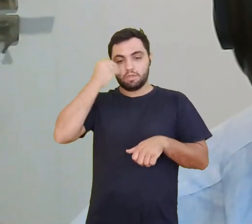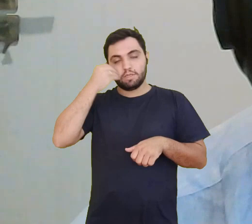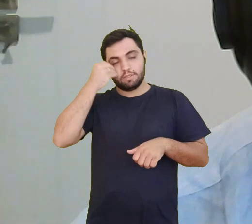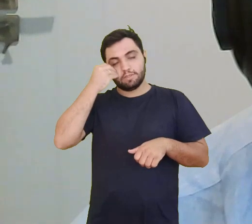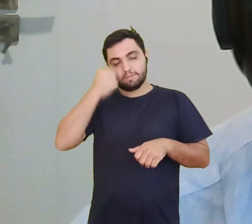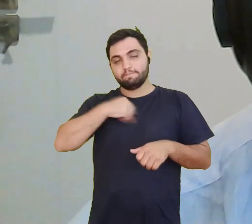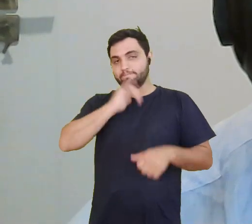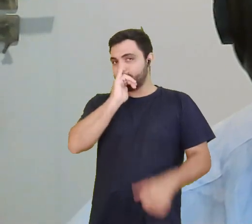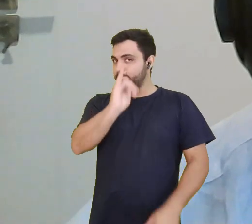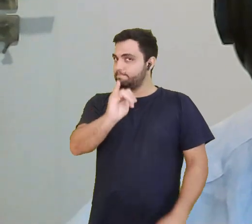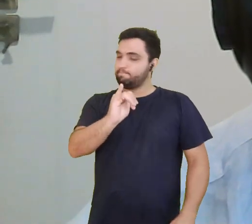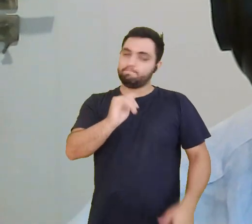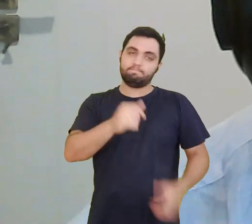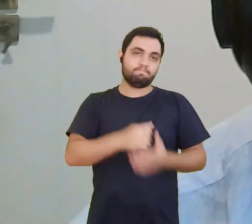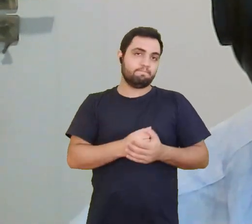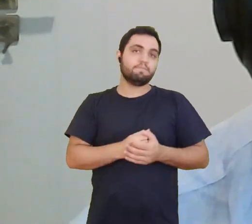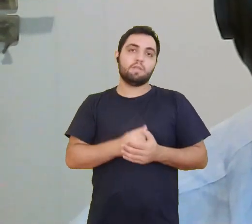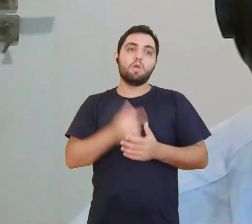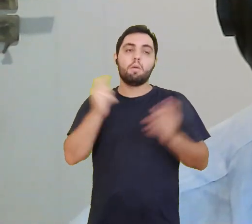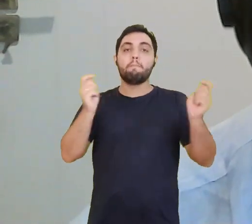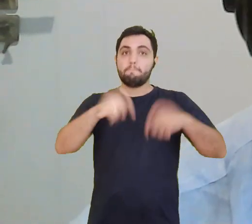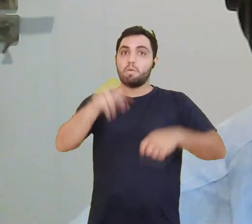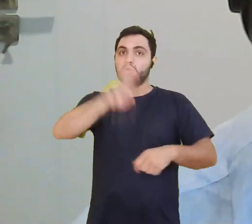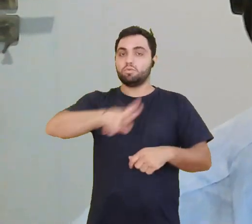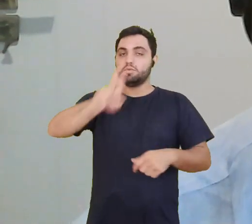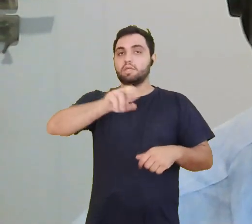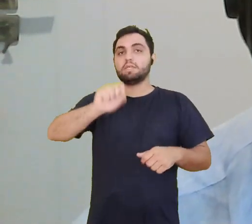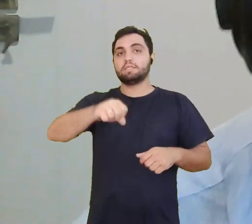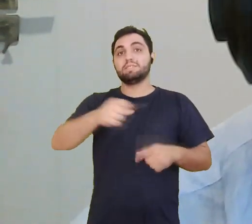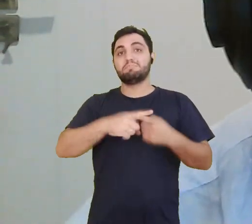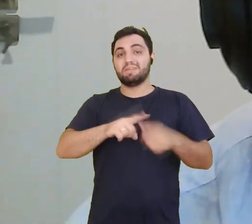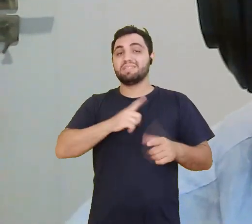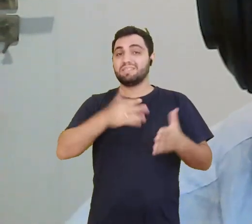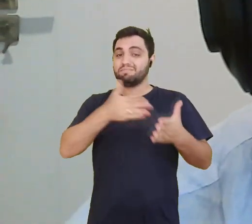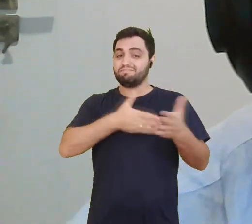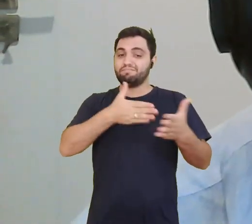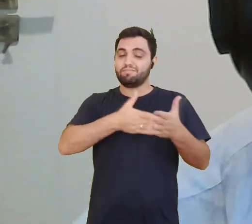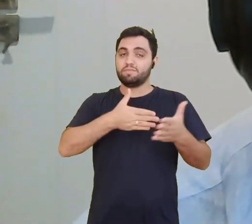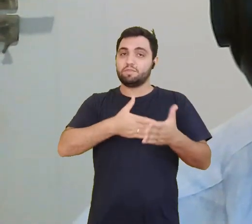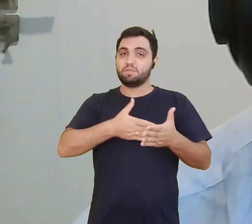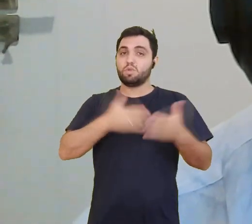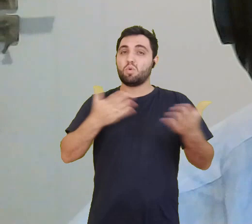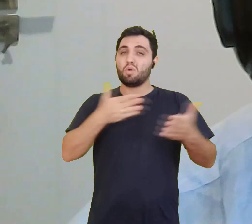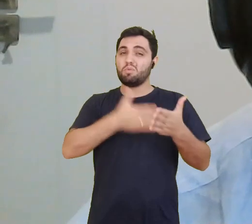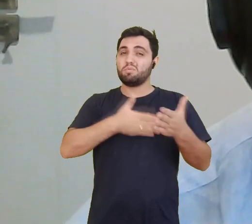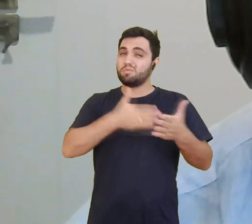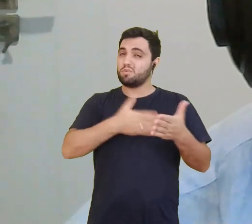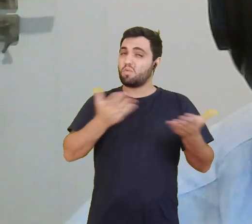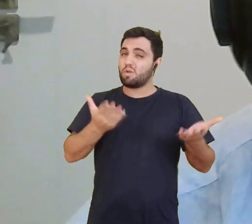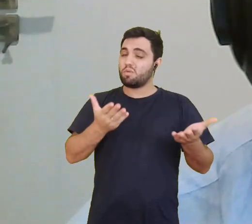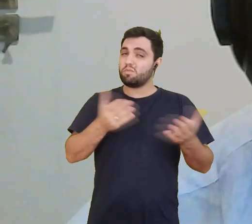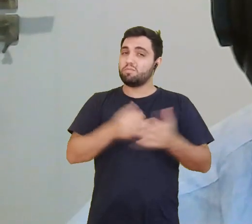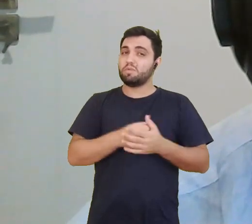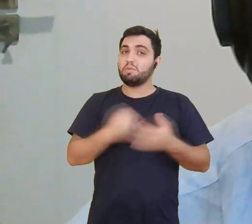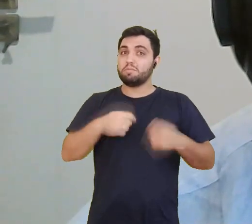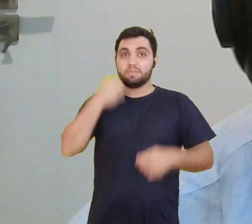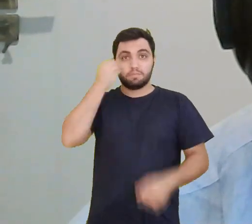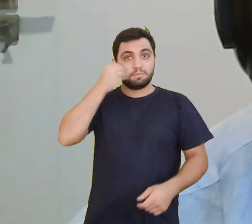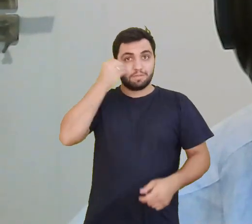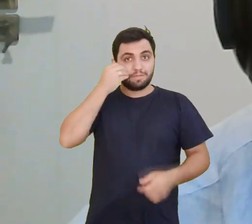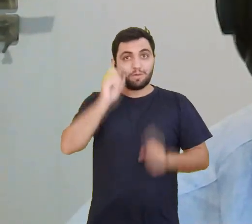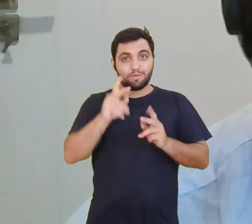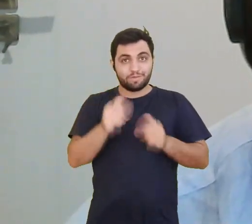eu diria que dá para usar com alguma restrição. Qual é o índice de restrição? Teria